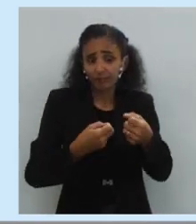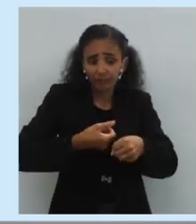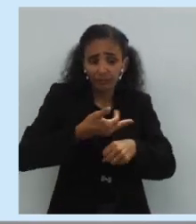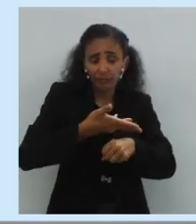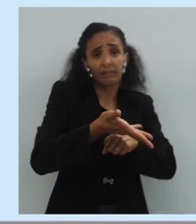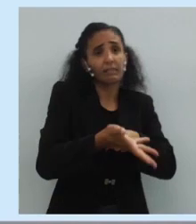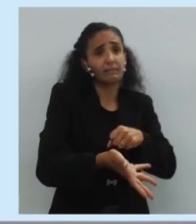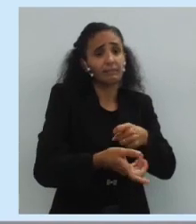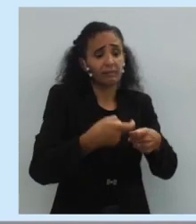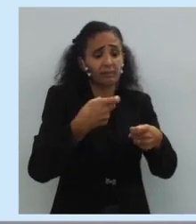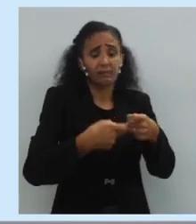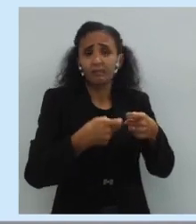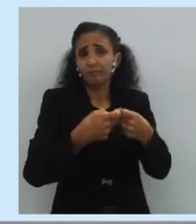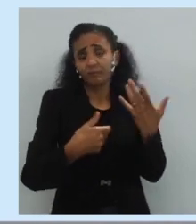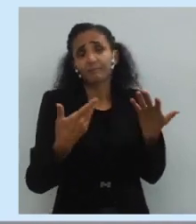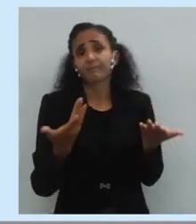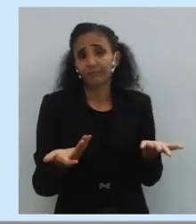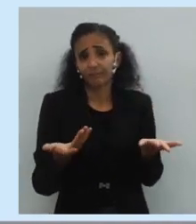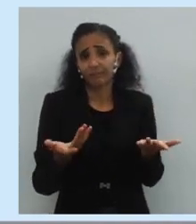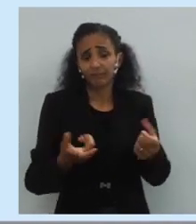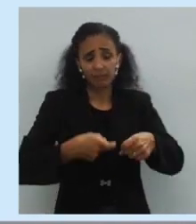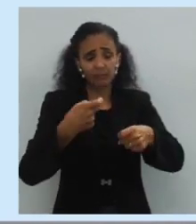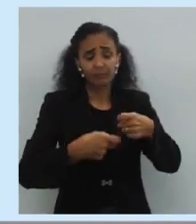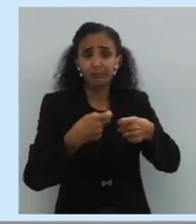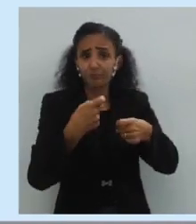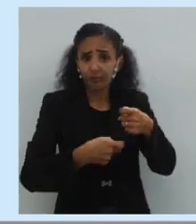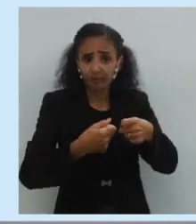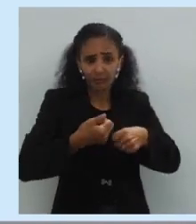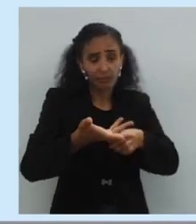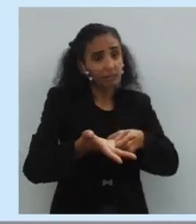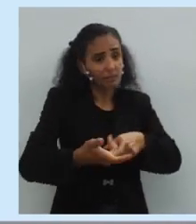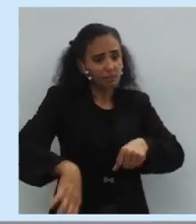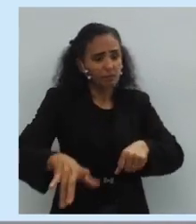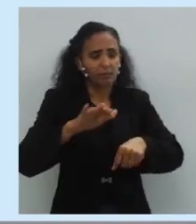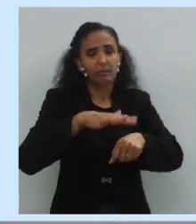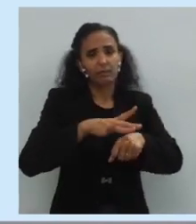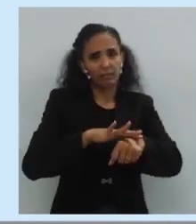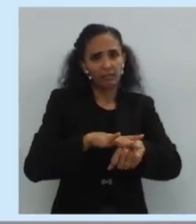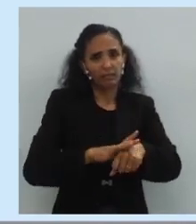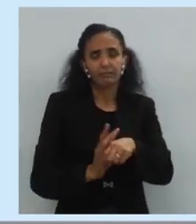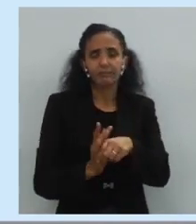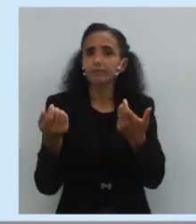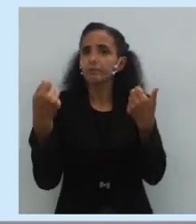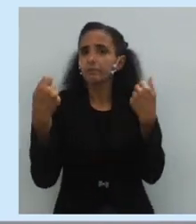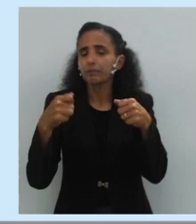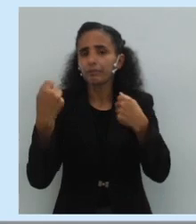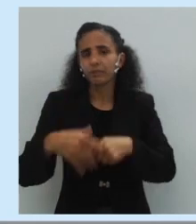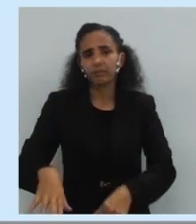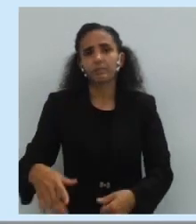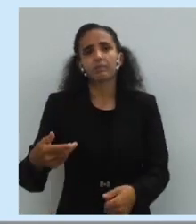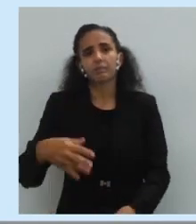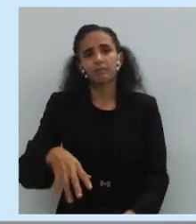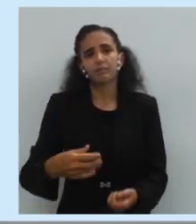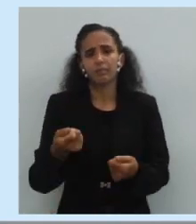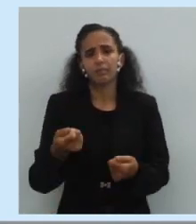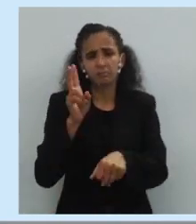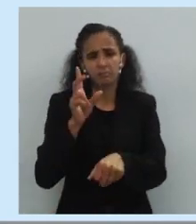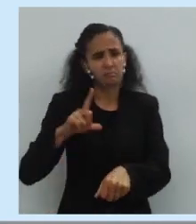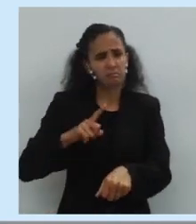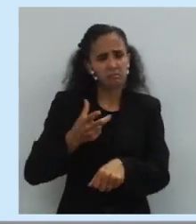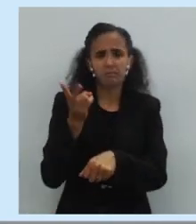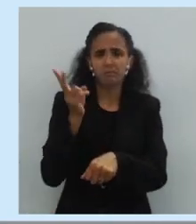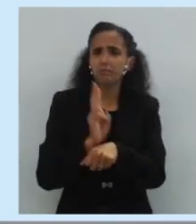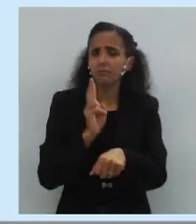infectada. A principal forma de transmissão é pela via sexual, né? Que inclui contato